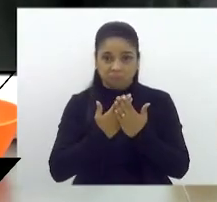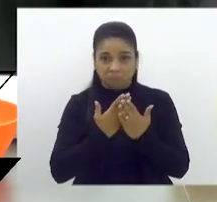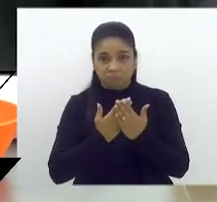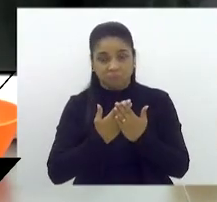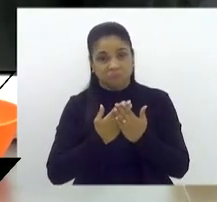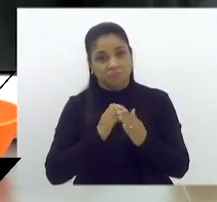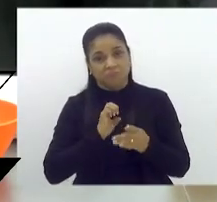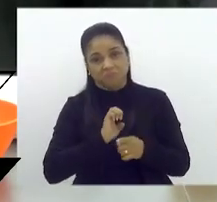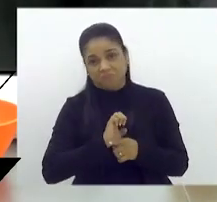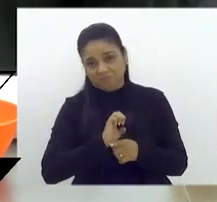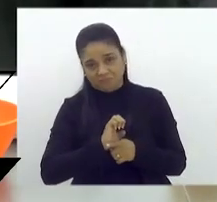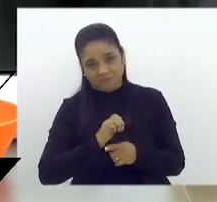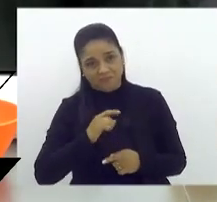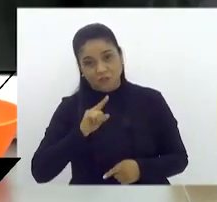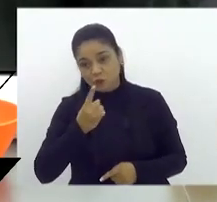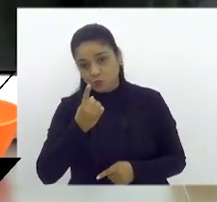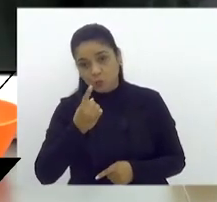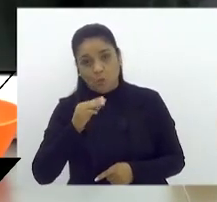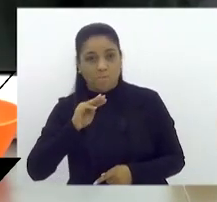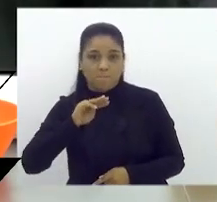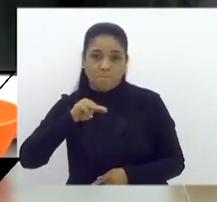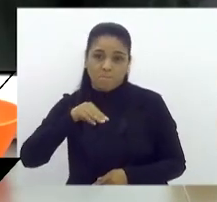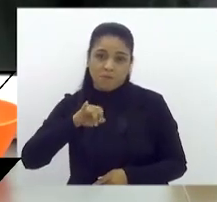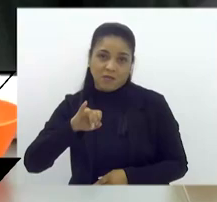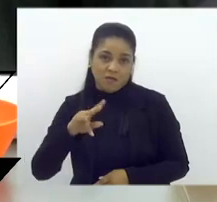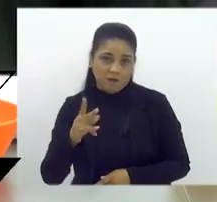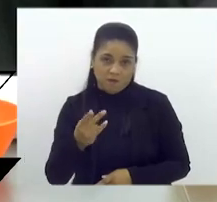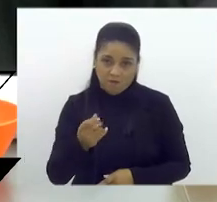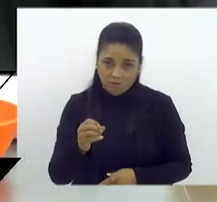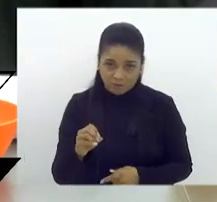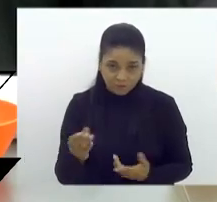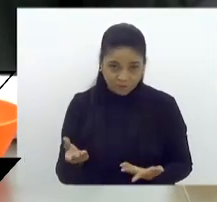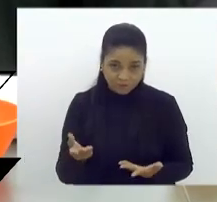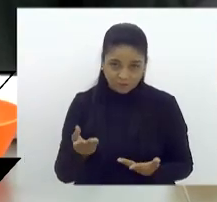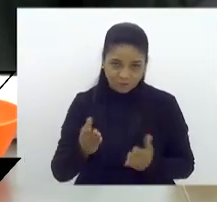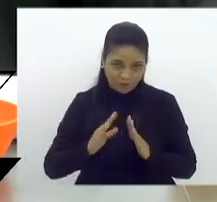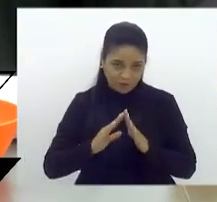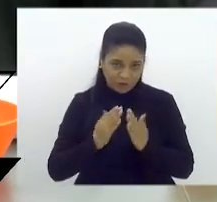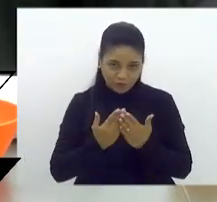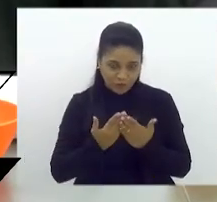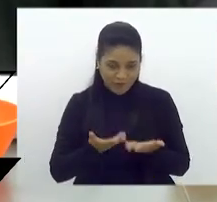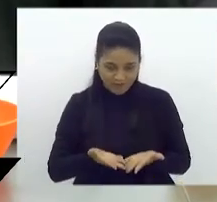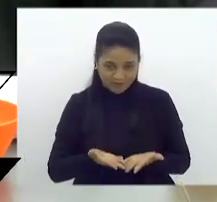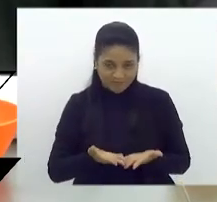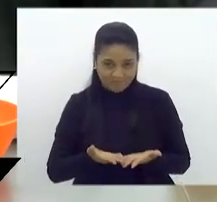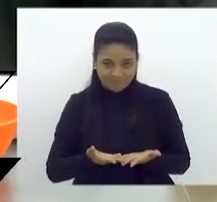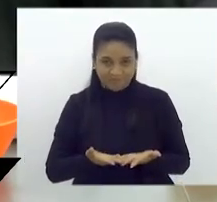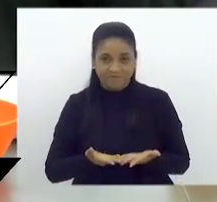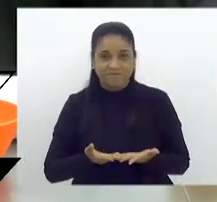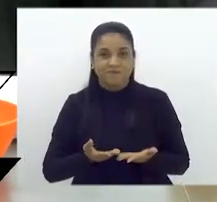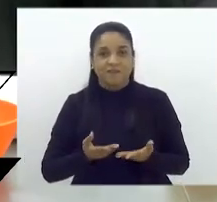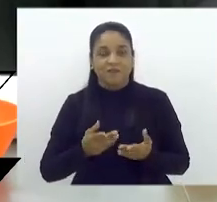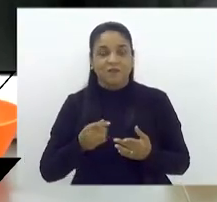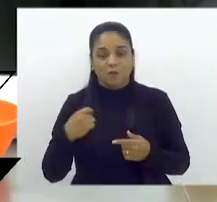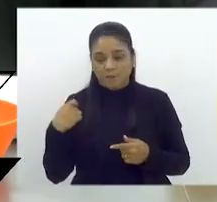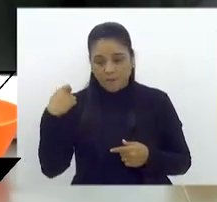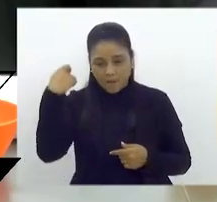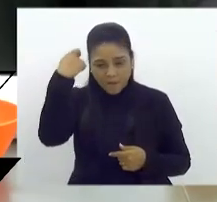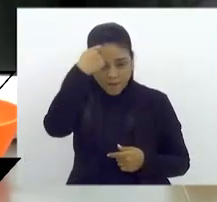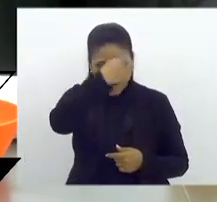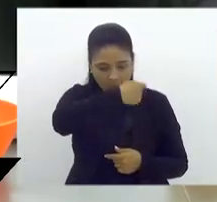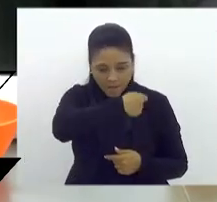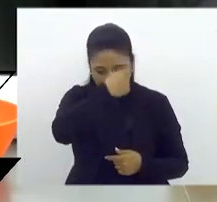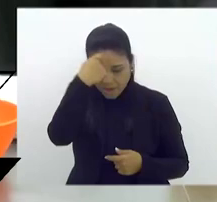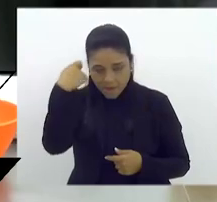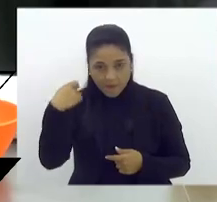Então, evidencia-se que tem o vício de iniciativa, porque essa iniciativa tinha que ser